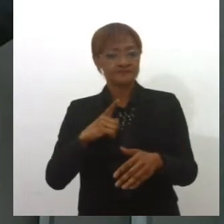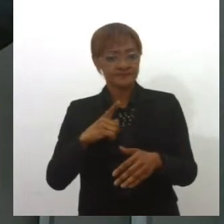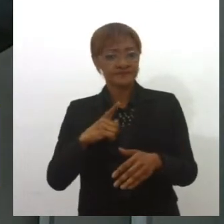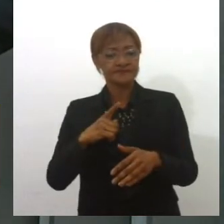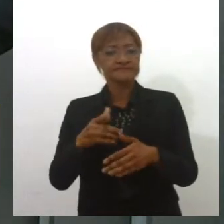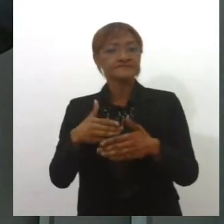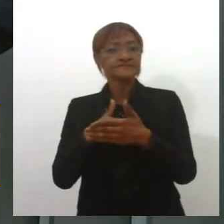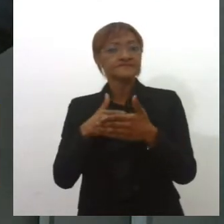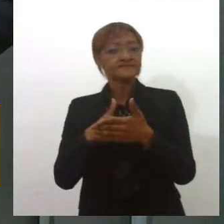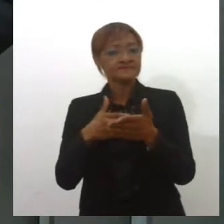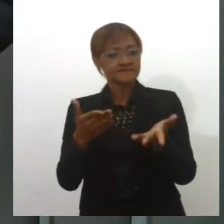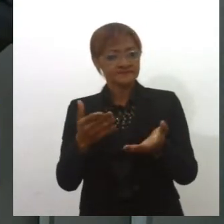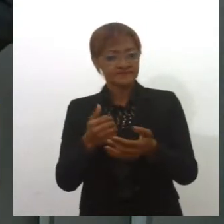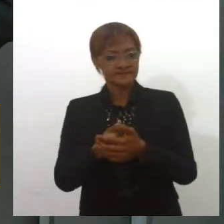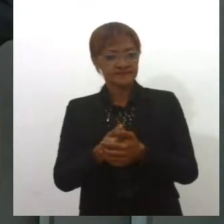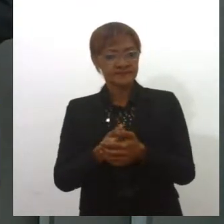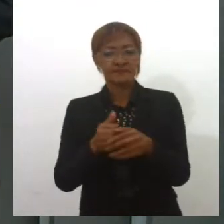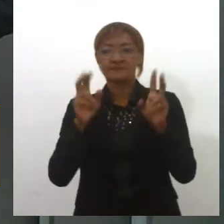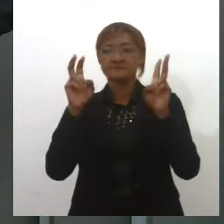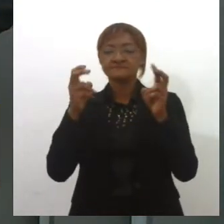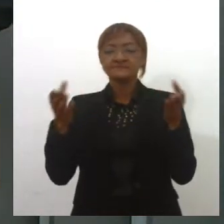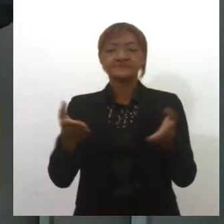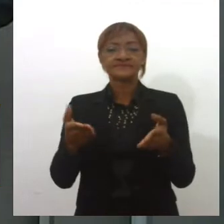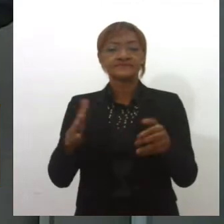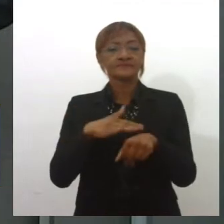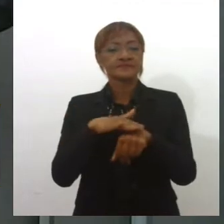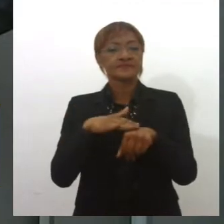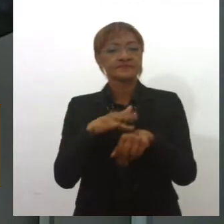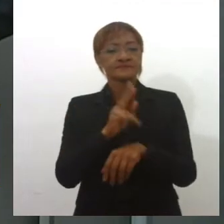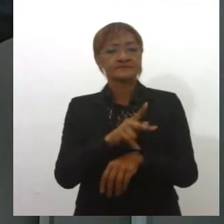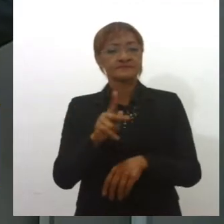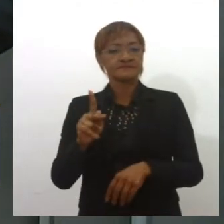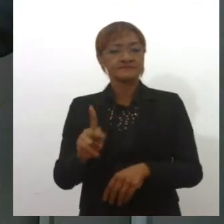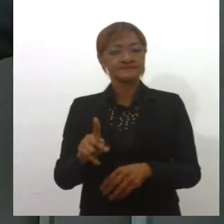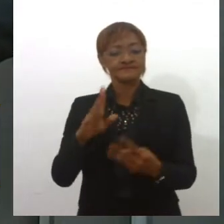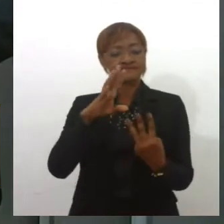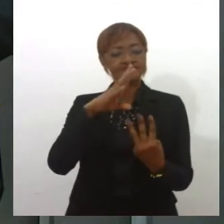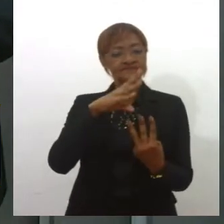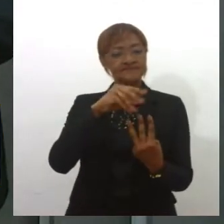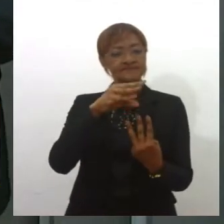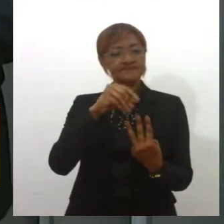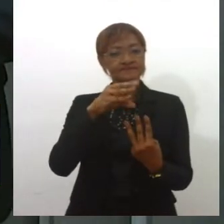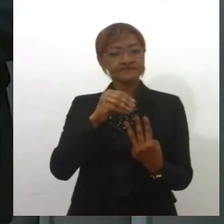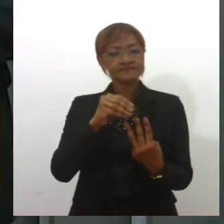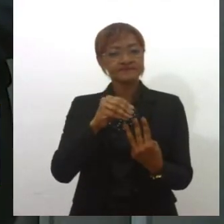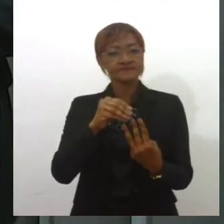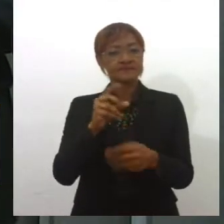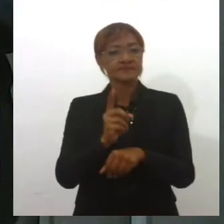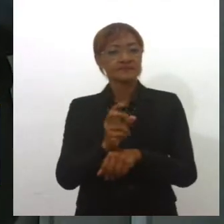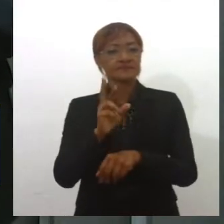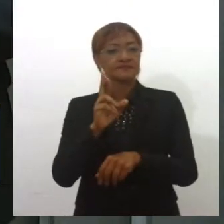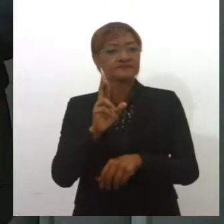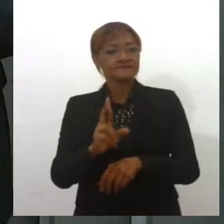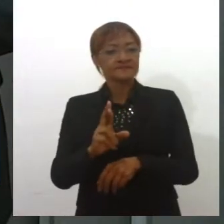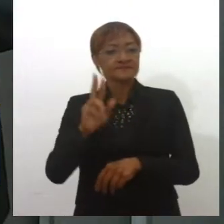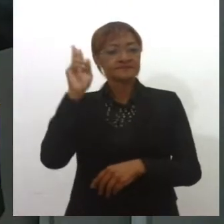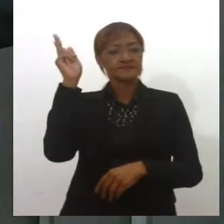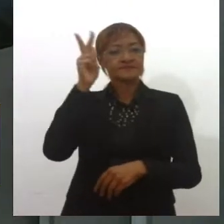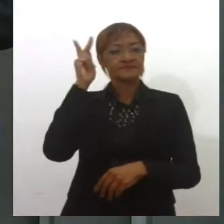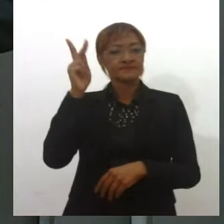meio político. Sobre o assunto, eu vou conversar agora com a professora da Universidade Federal de Sergipe, a doutora em História do Brasil,